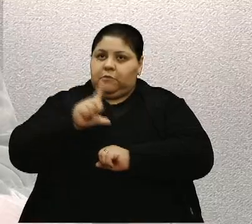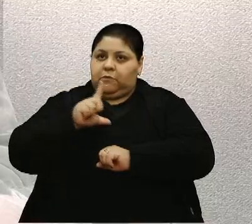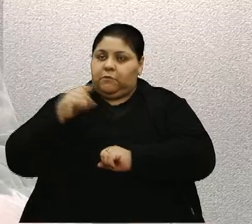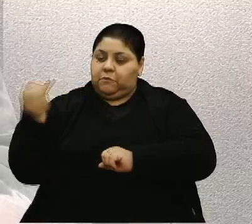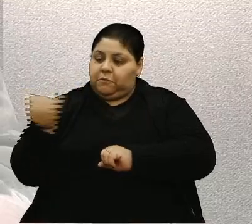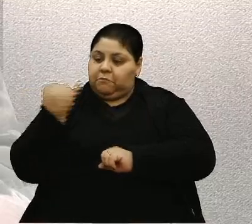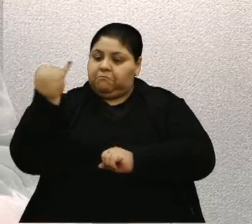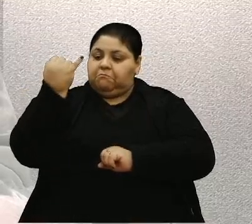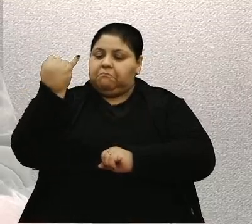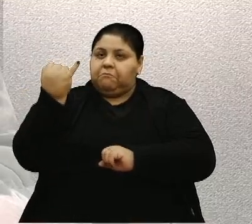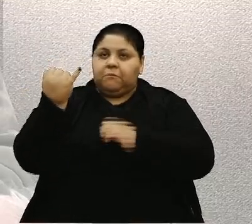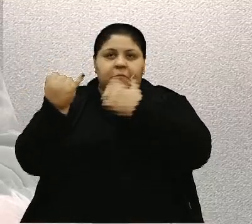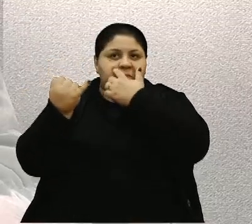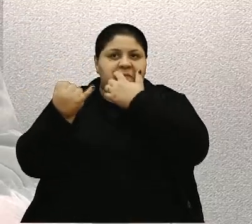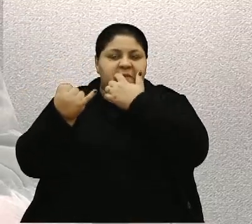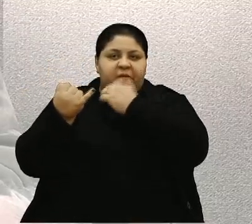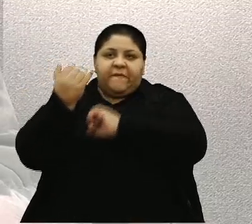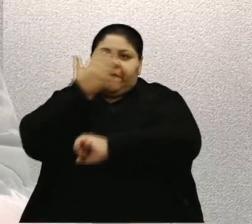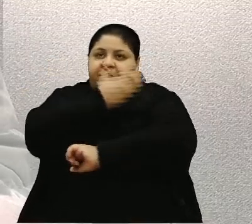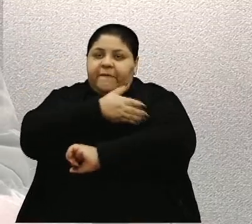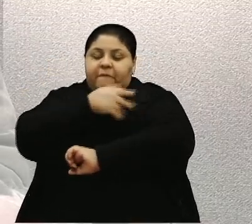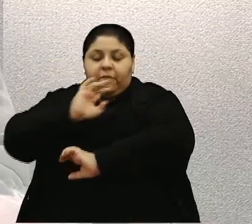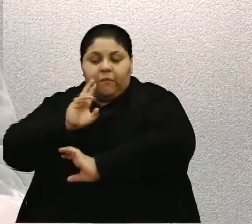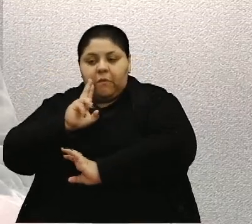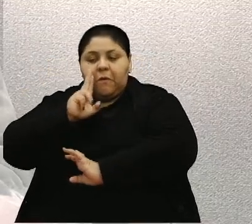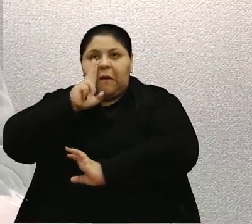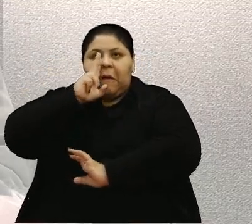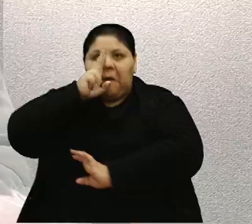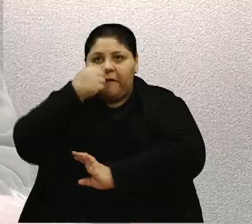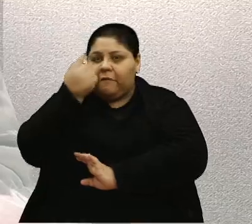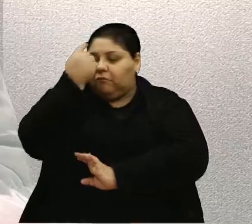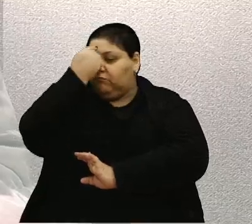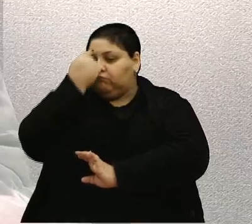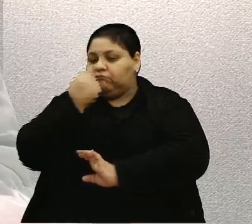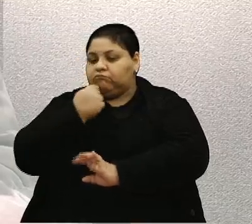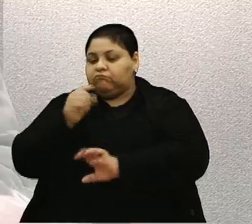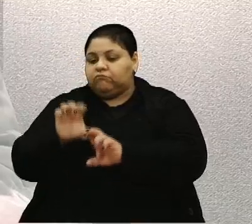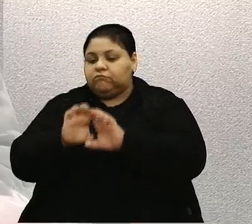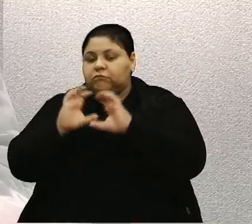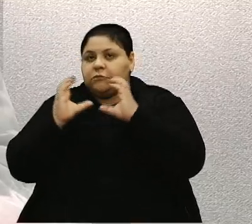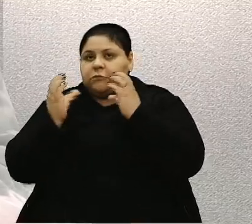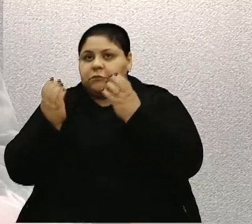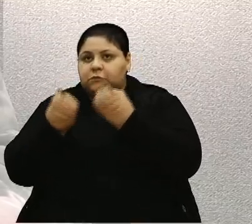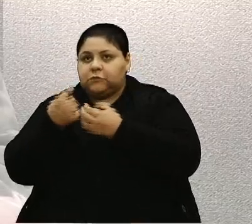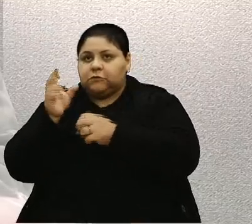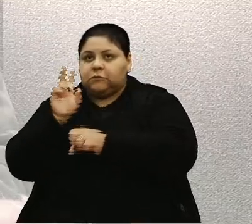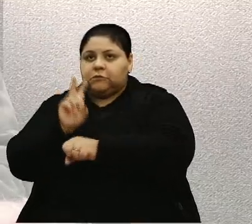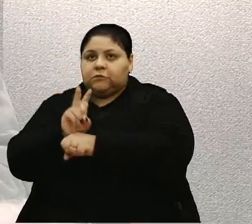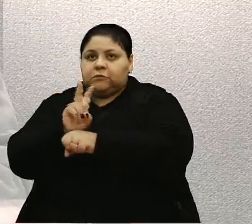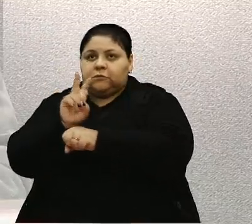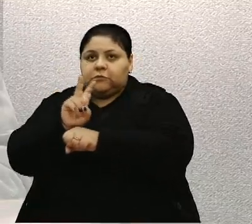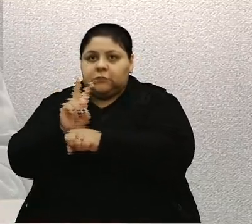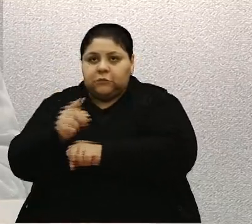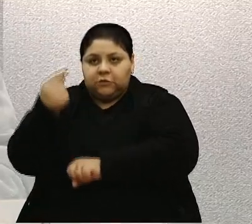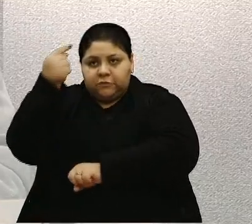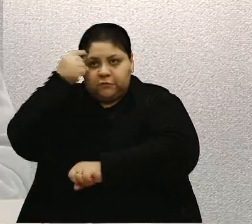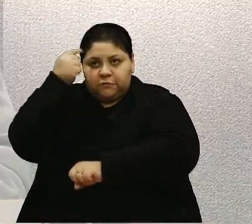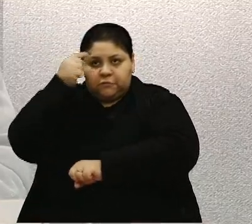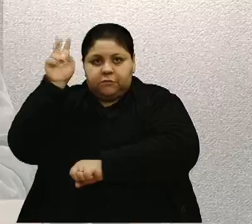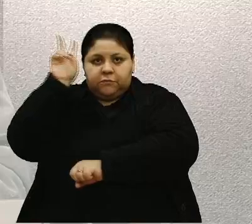impacto local é uma prática que fortalece a identidade comunitária e preserva a memória histórica.